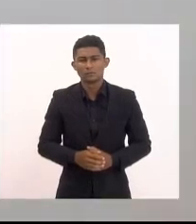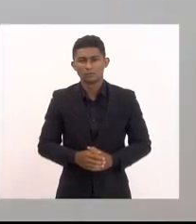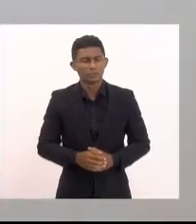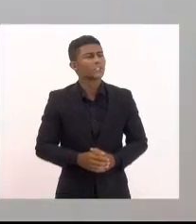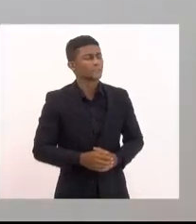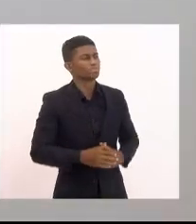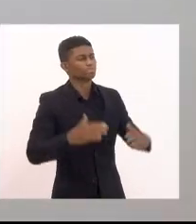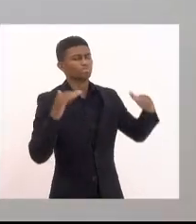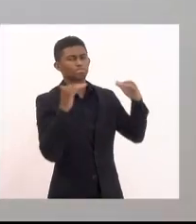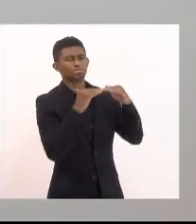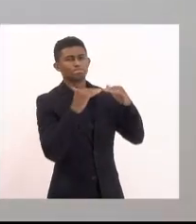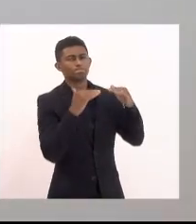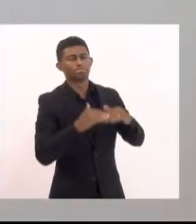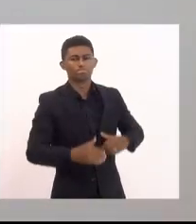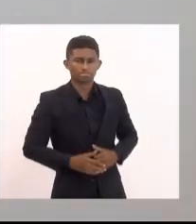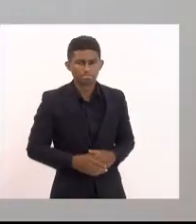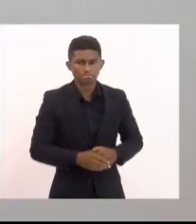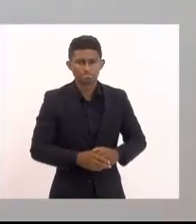Favorável,